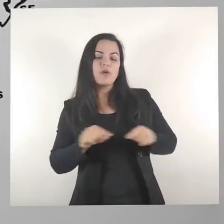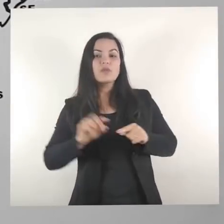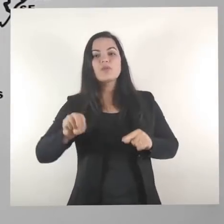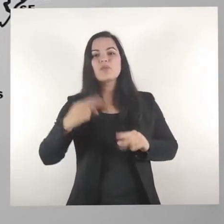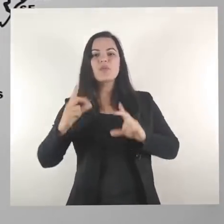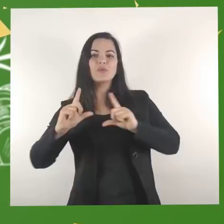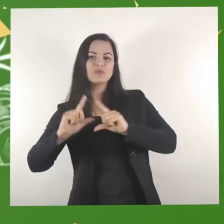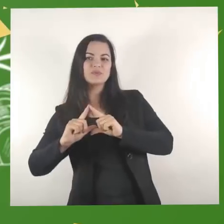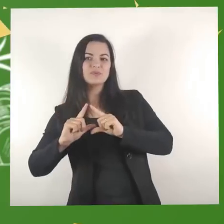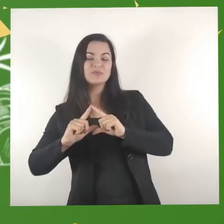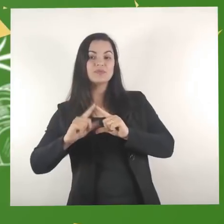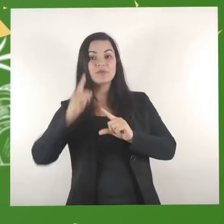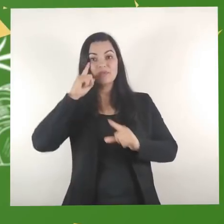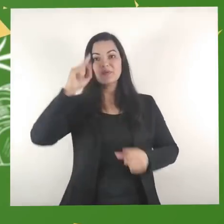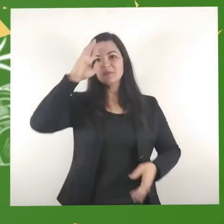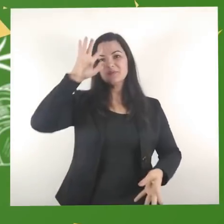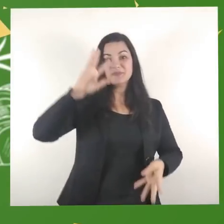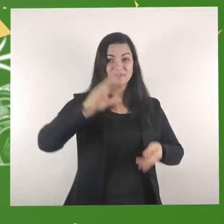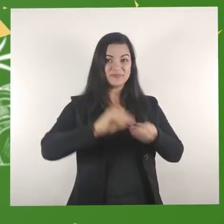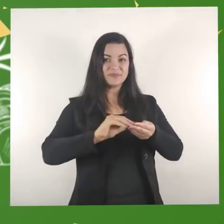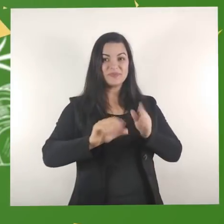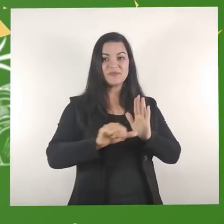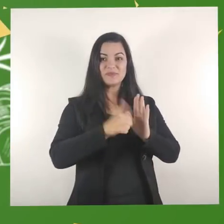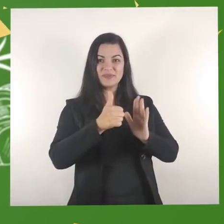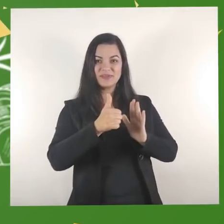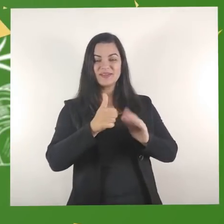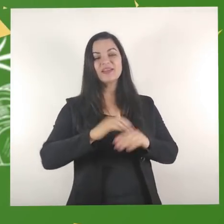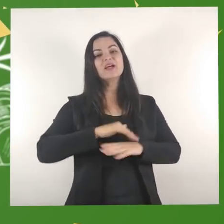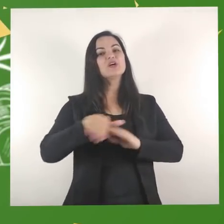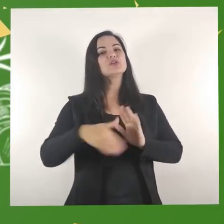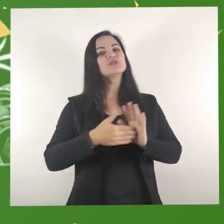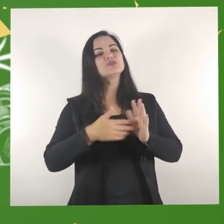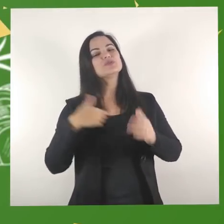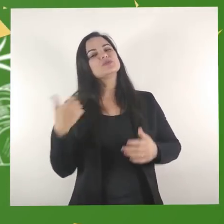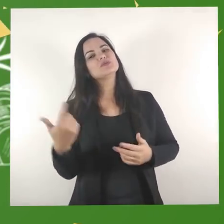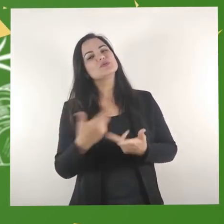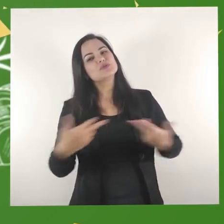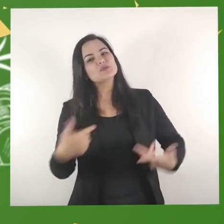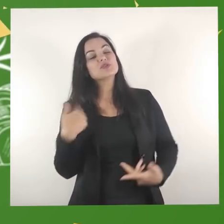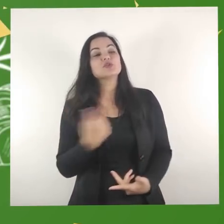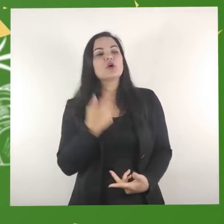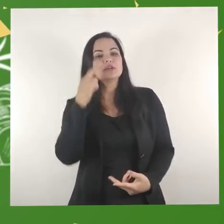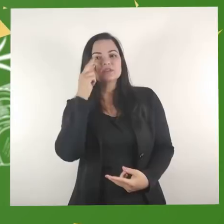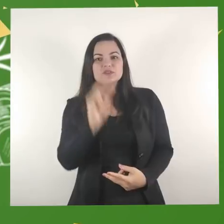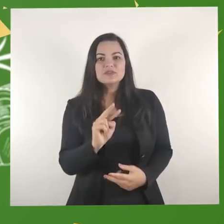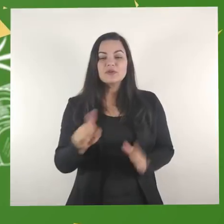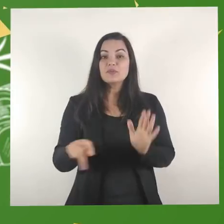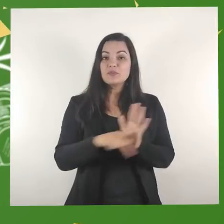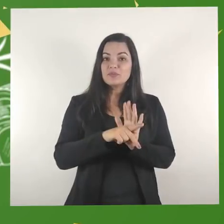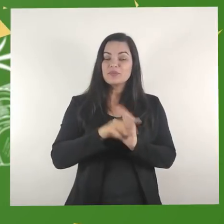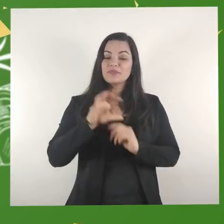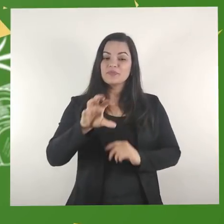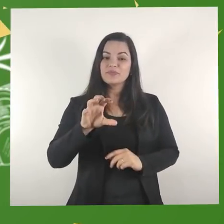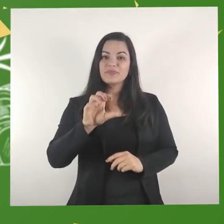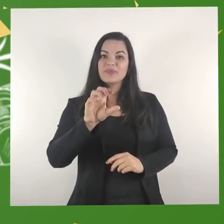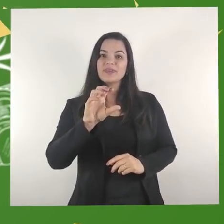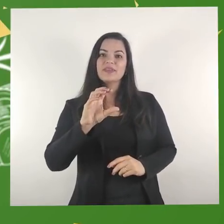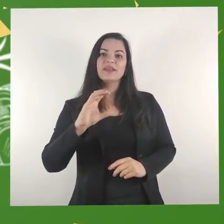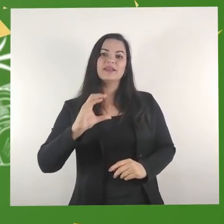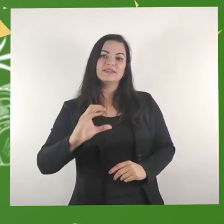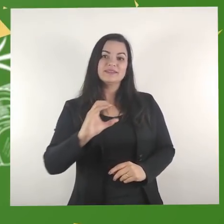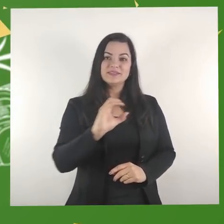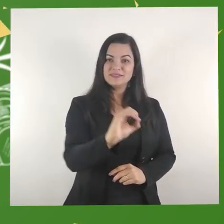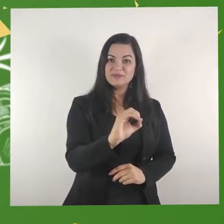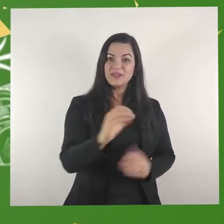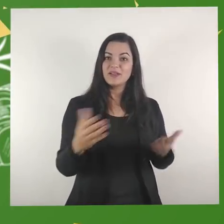Observem a síntese. A primeira delas, relacionada a tudo que nós estamos vendo aqui para a região centro-oeste.